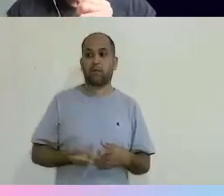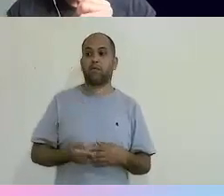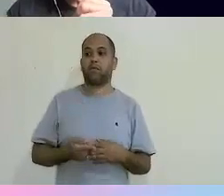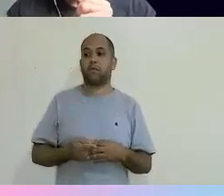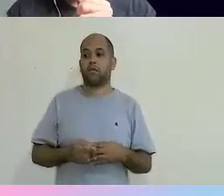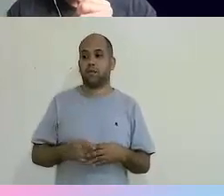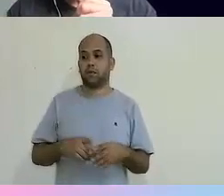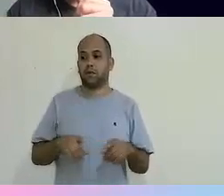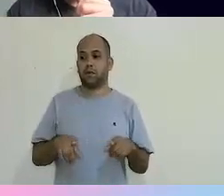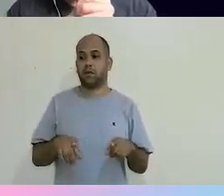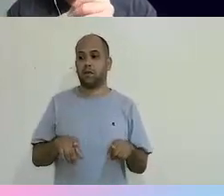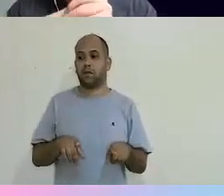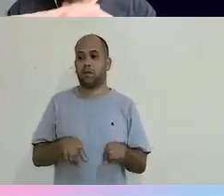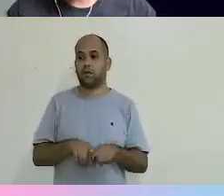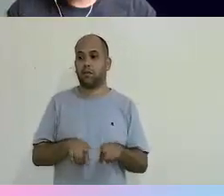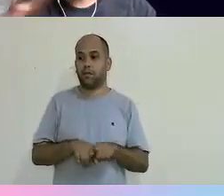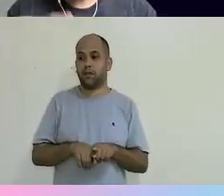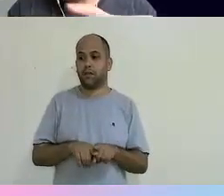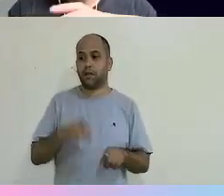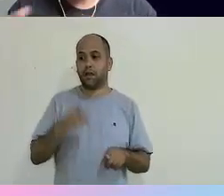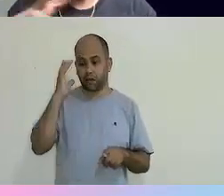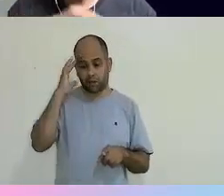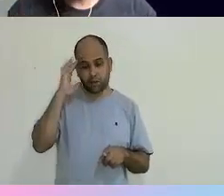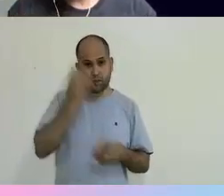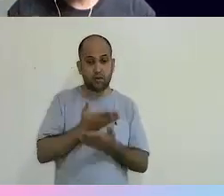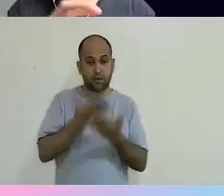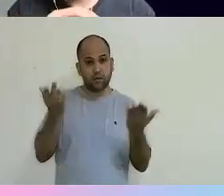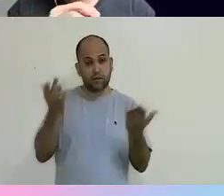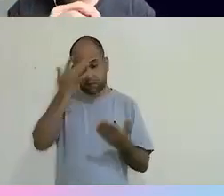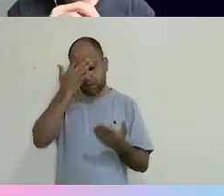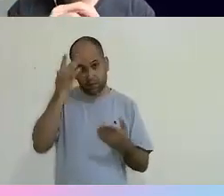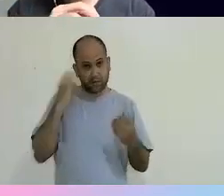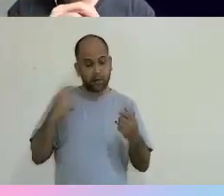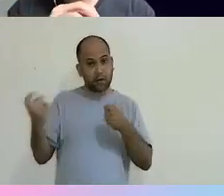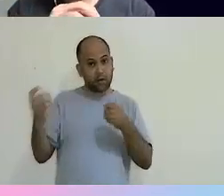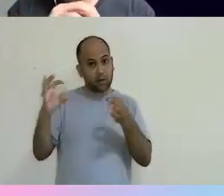E então acho que já, o pessoal já está conectado